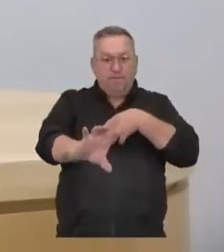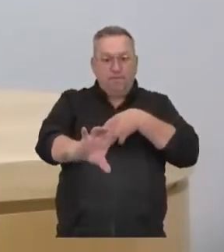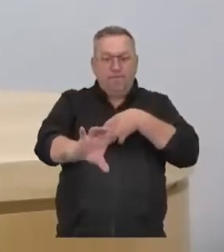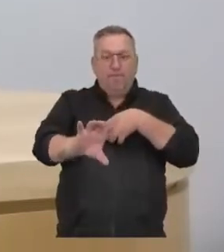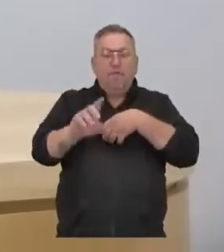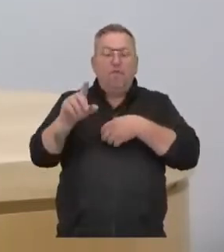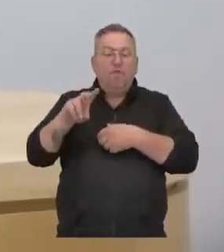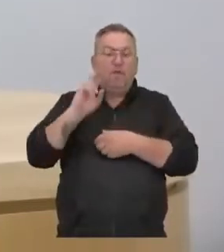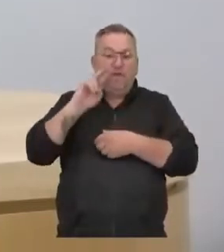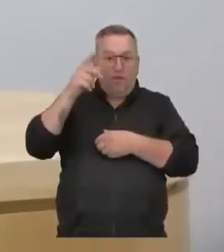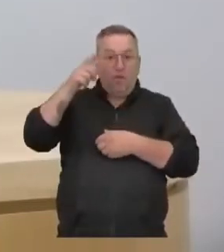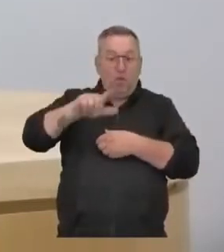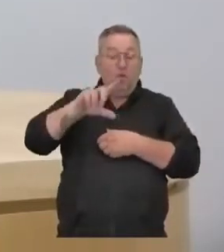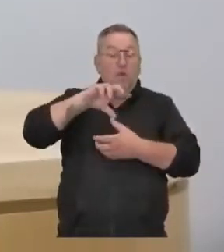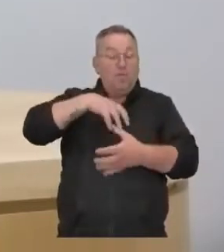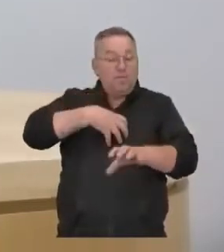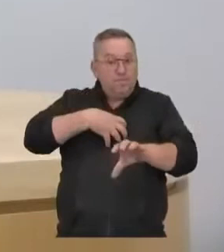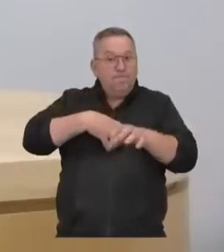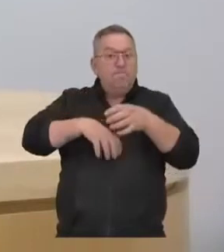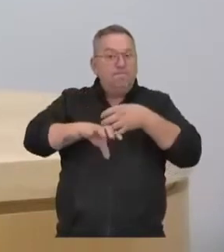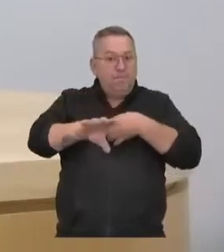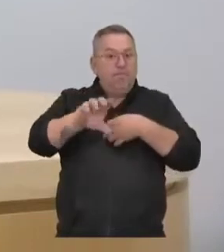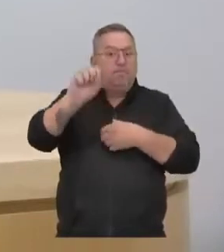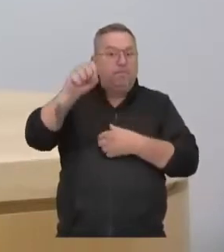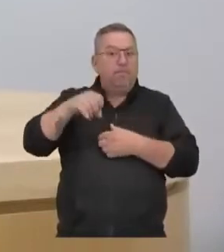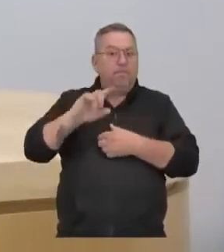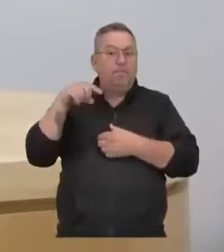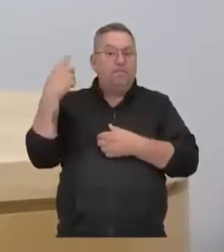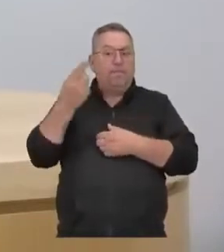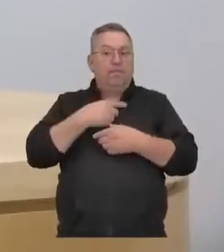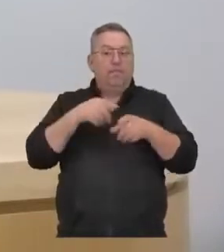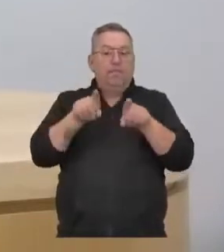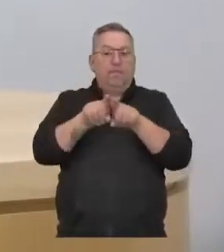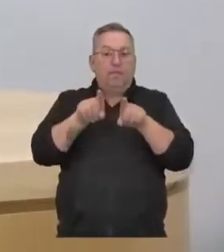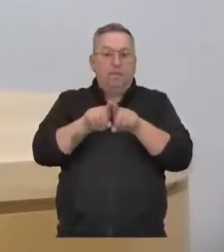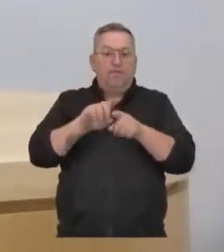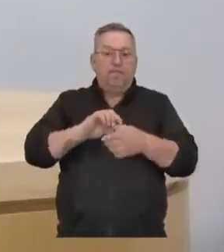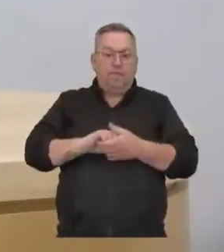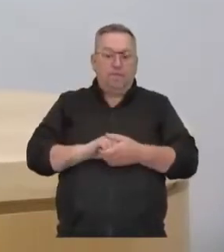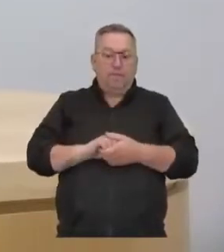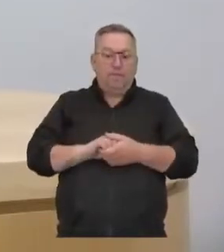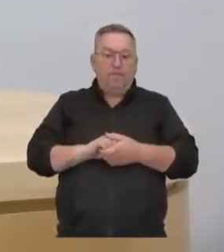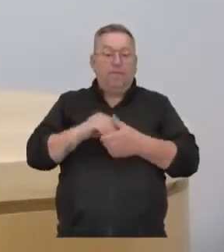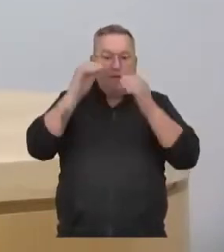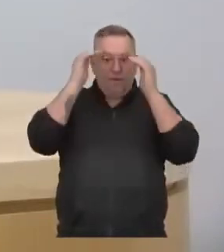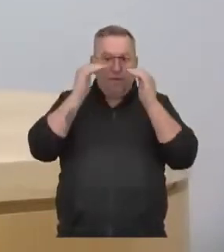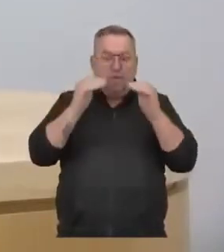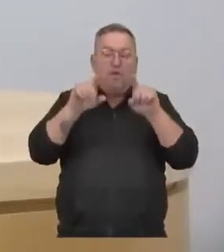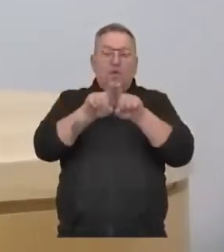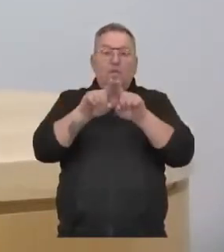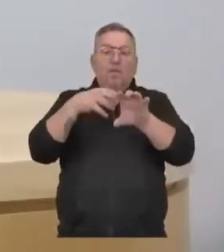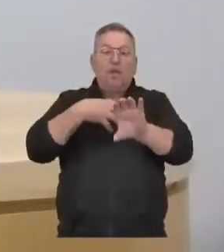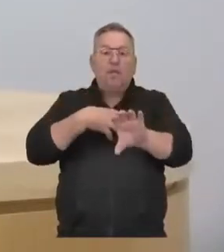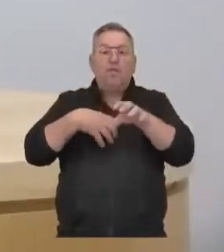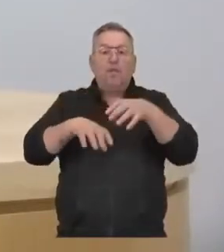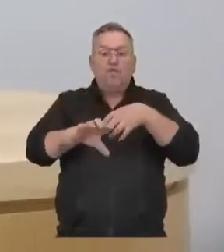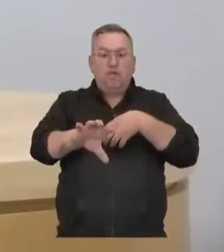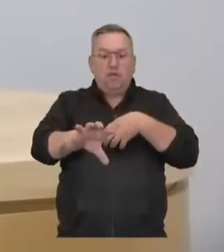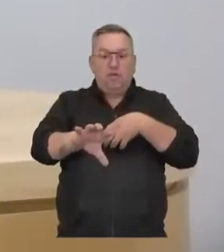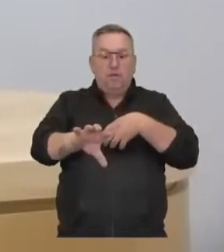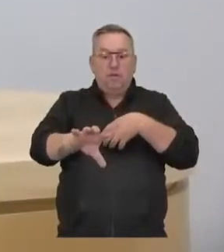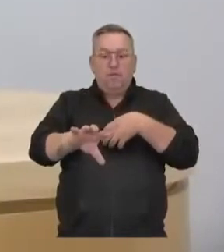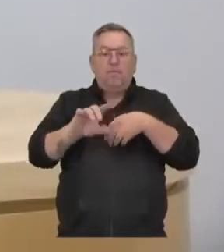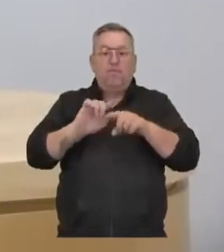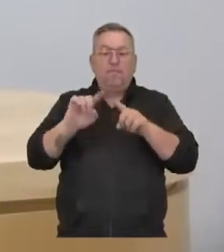ouvir o outro, né? Aqui, sim, sinal de respeito. Professora Luciane, sinal de respeito e empatia. Também a Márcia